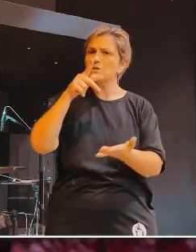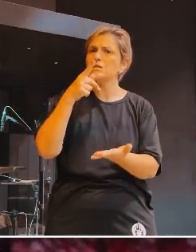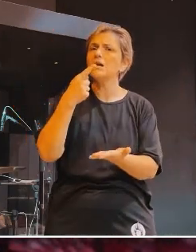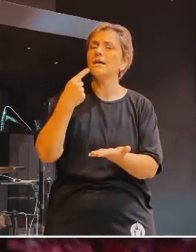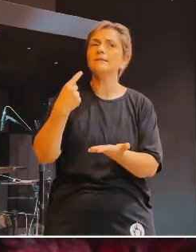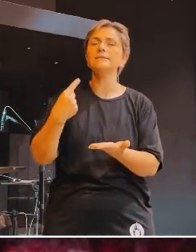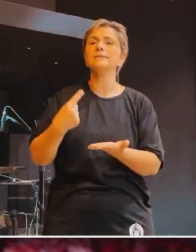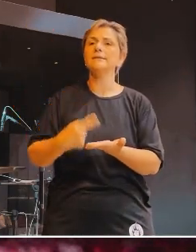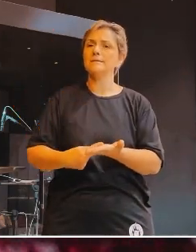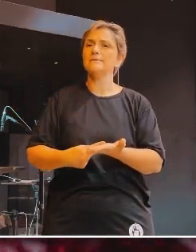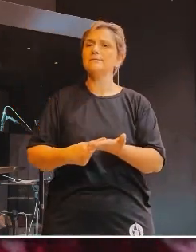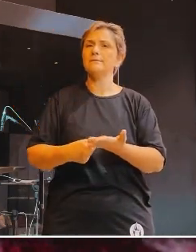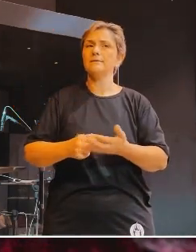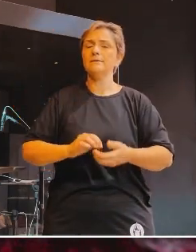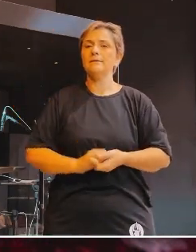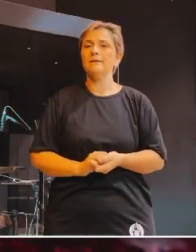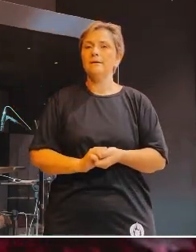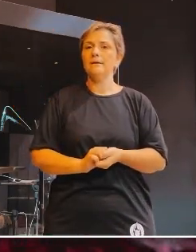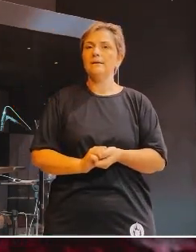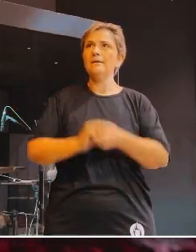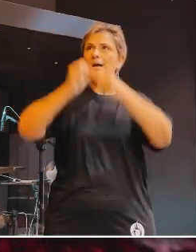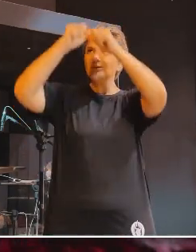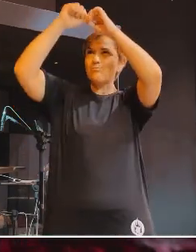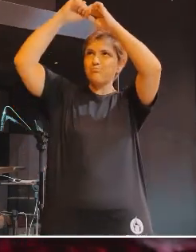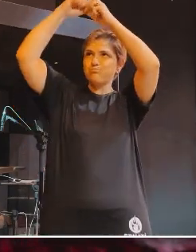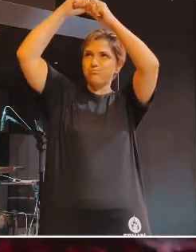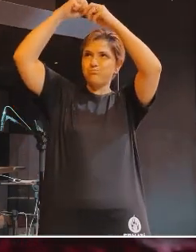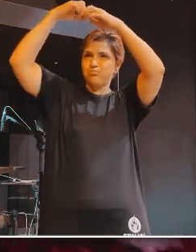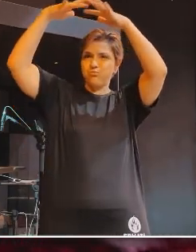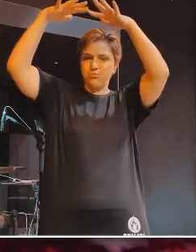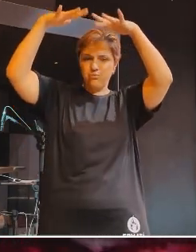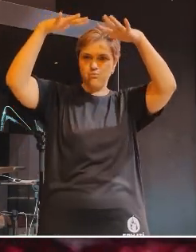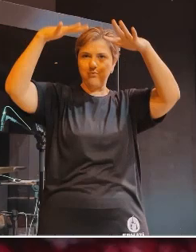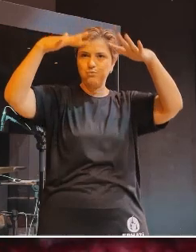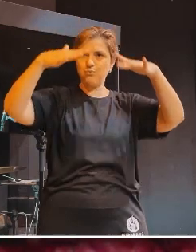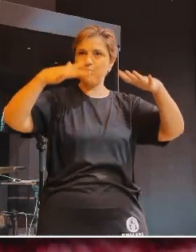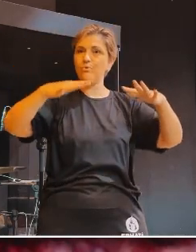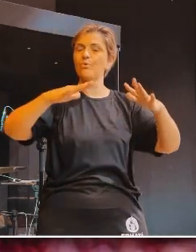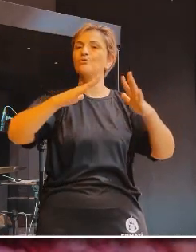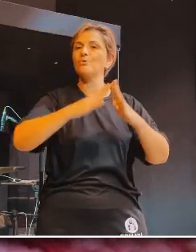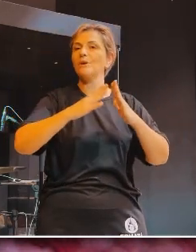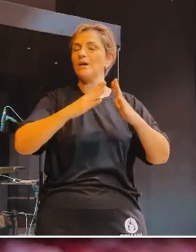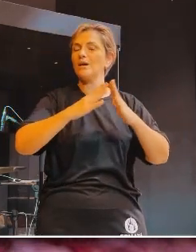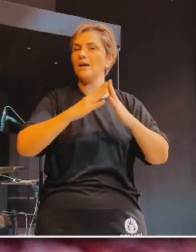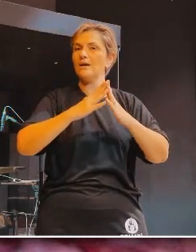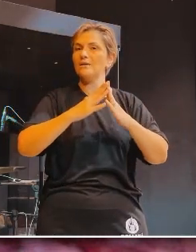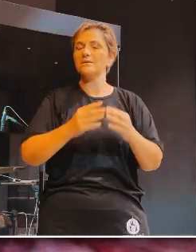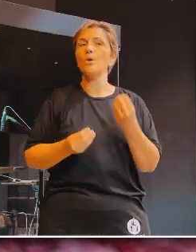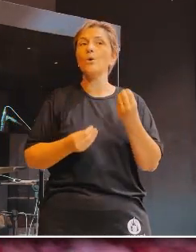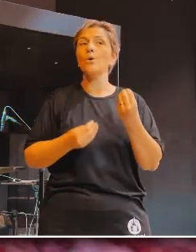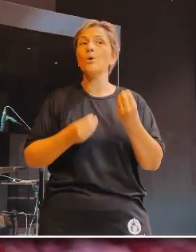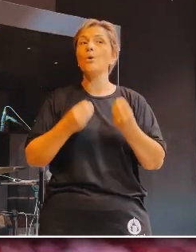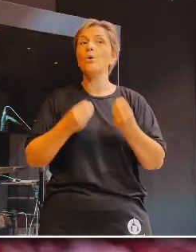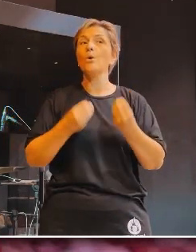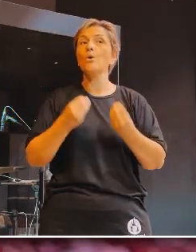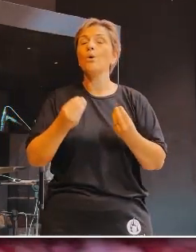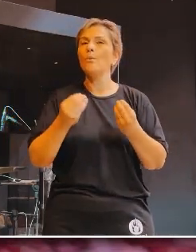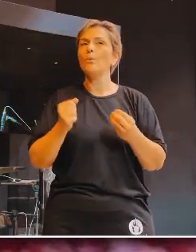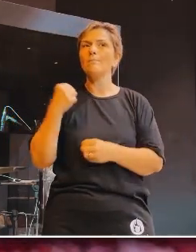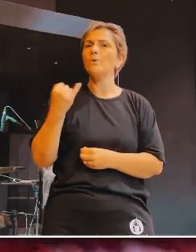se rompeu as bênçãos do Senhor sobre a casa dele. Como é precioso quando nós